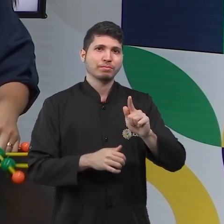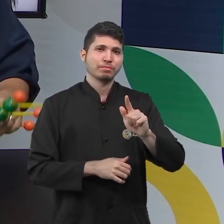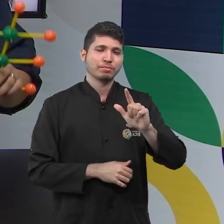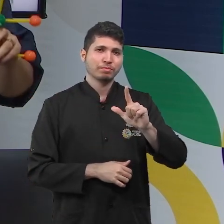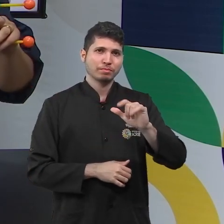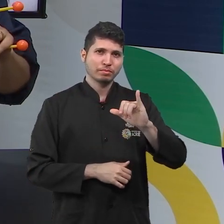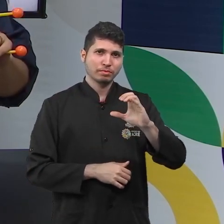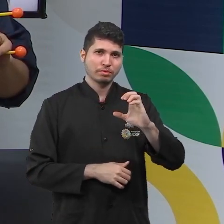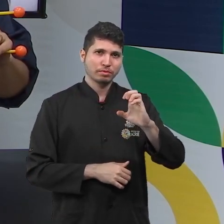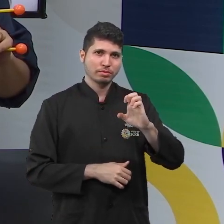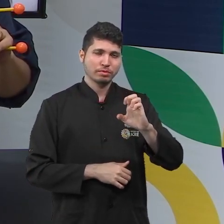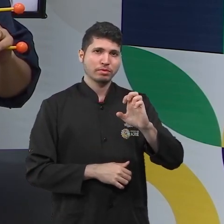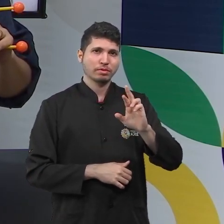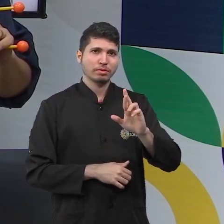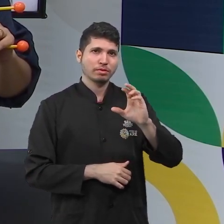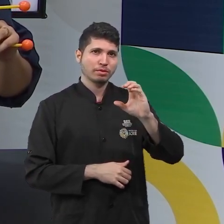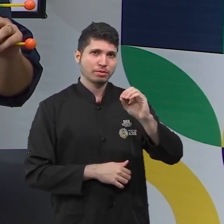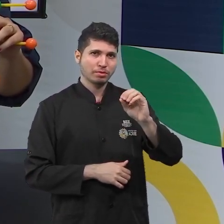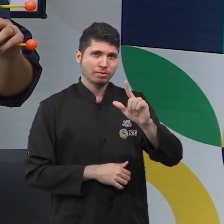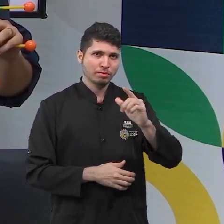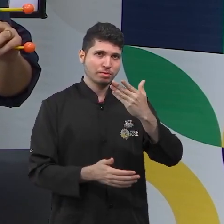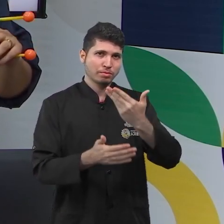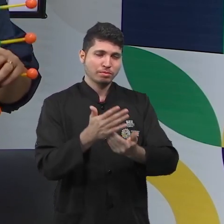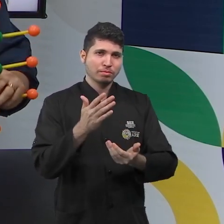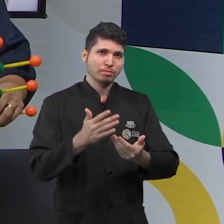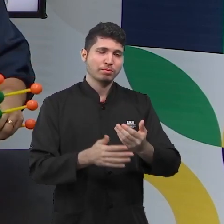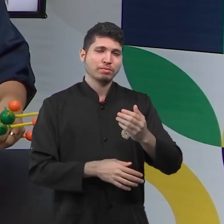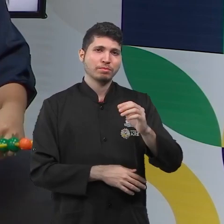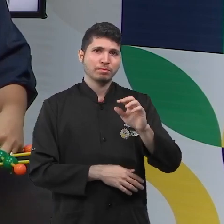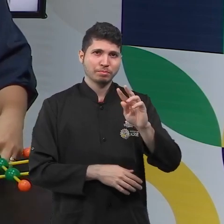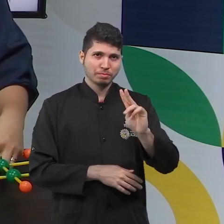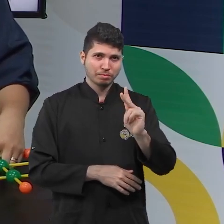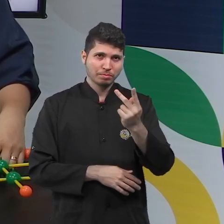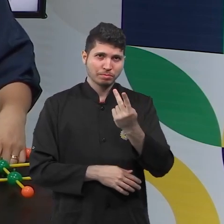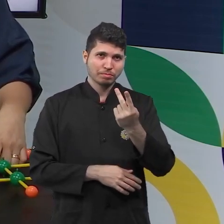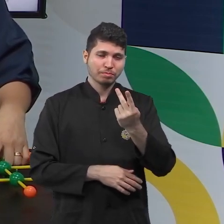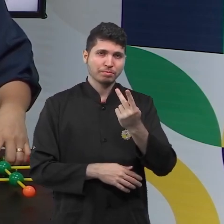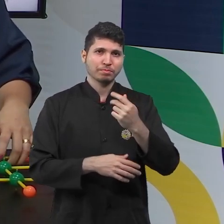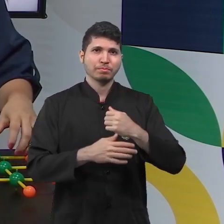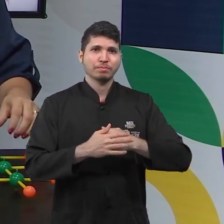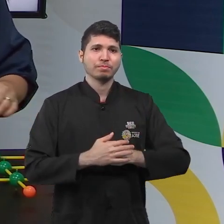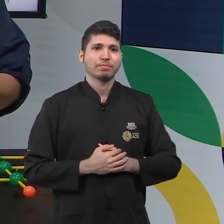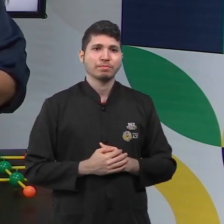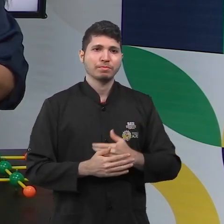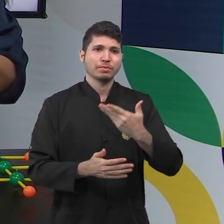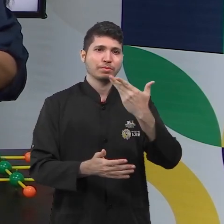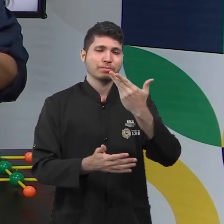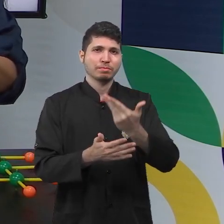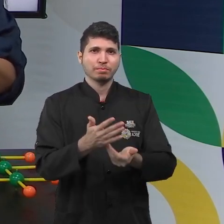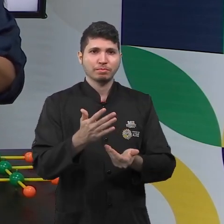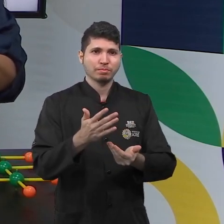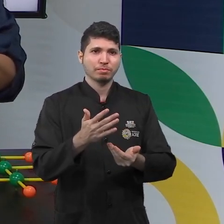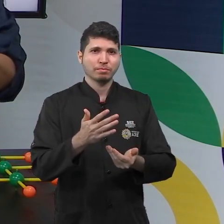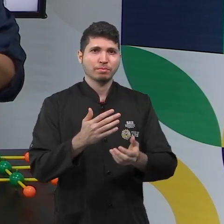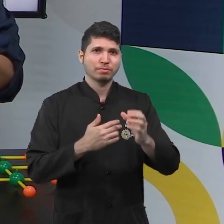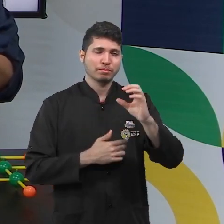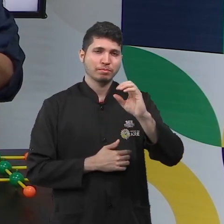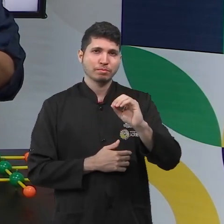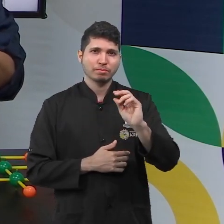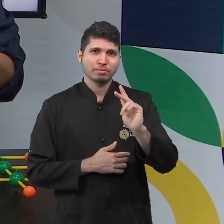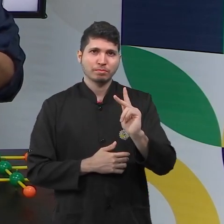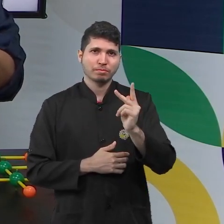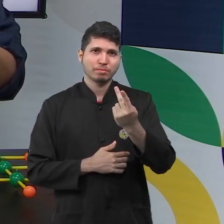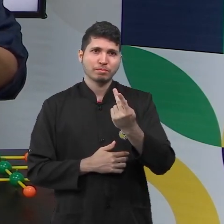perder aqui um hidrogênio. Então, ele perde aqui esse hidrogênio e vai perder o OH